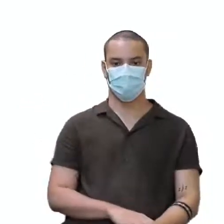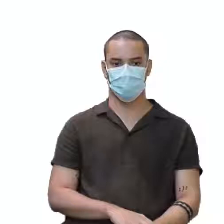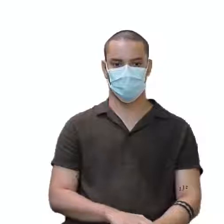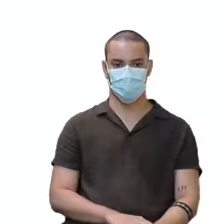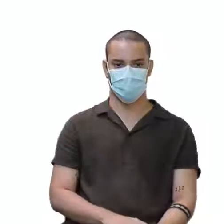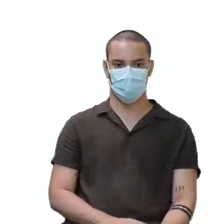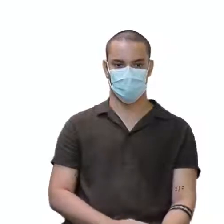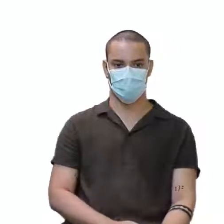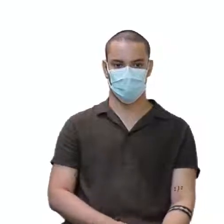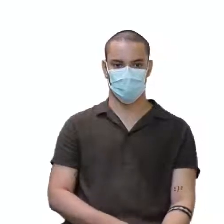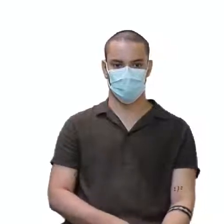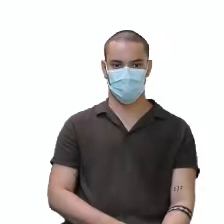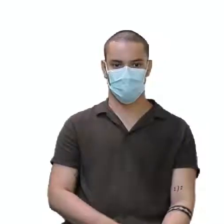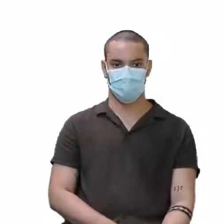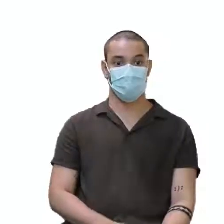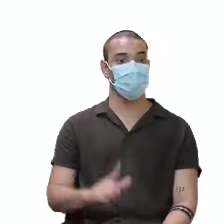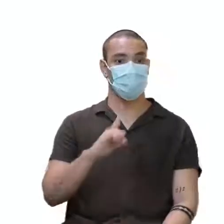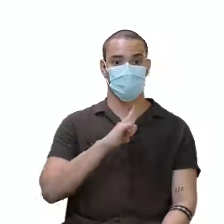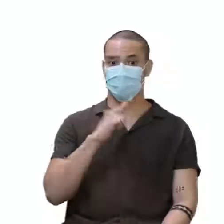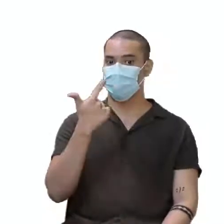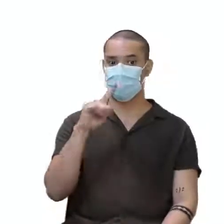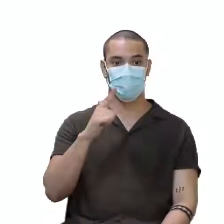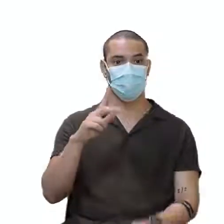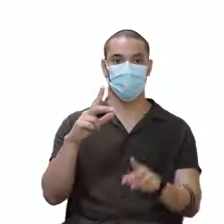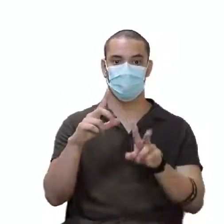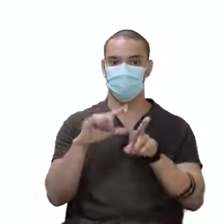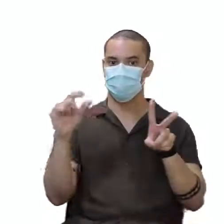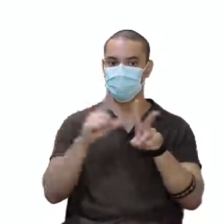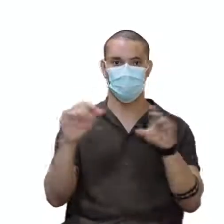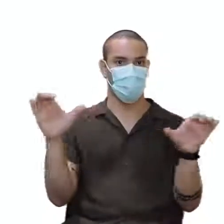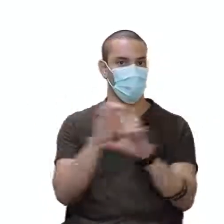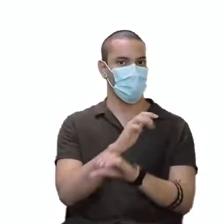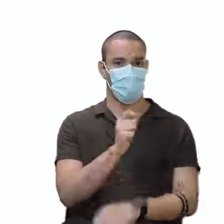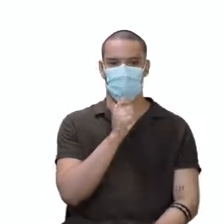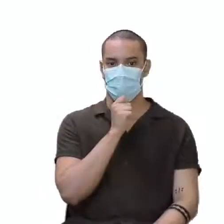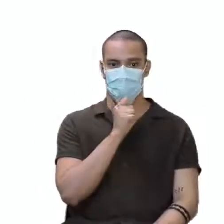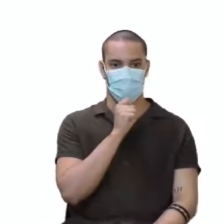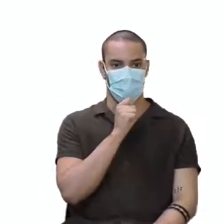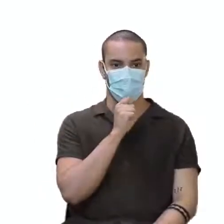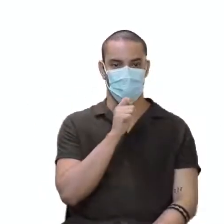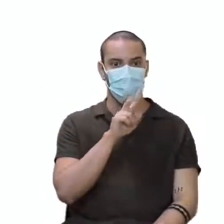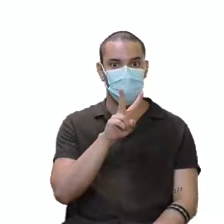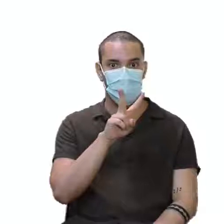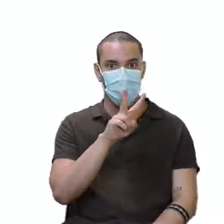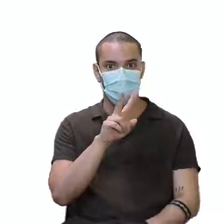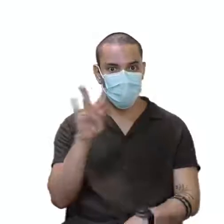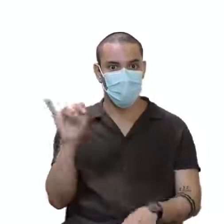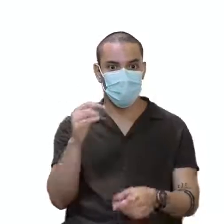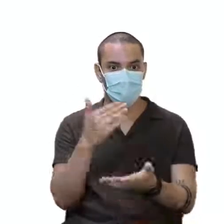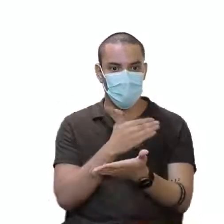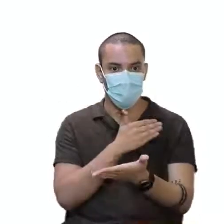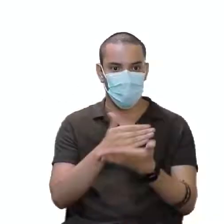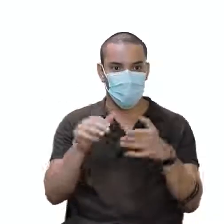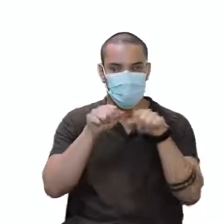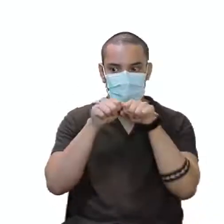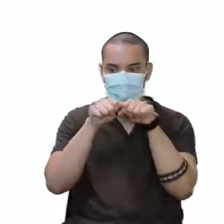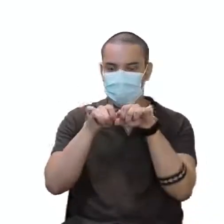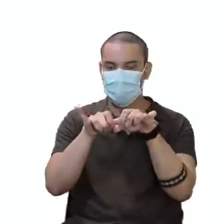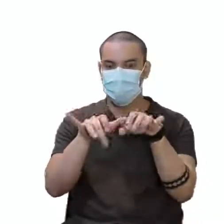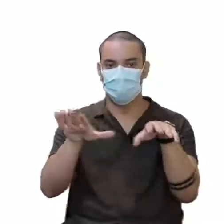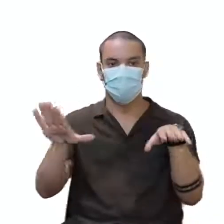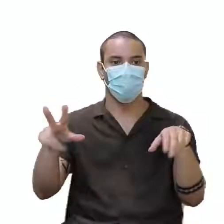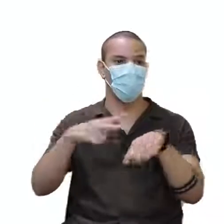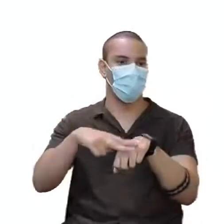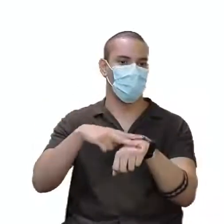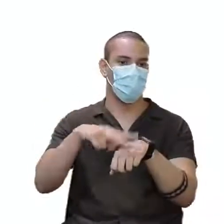tem partes onde você não tem a cobertura vegetal ainda, mas aqui você já está começando a ver a vegetação começando a cobrir